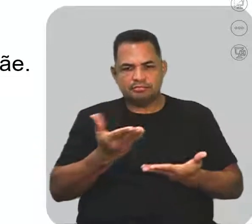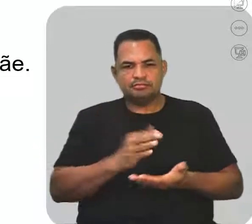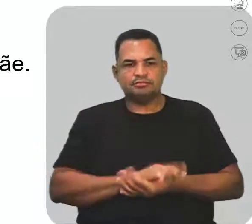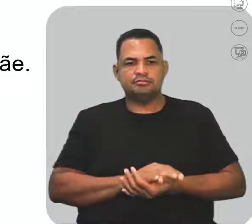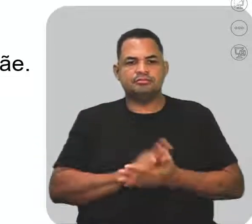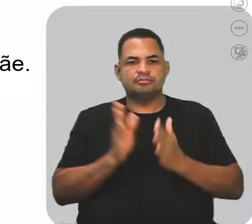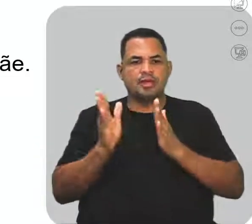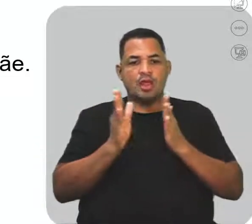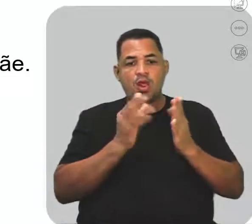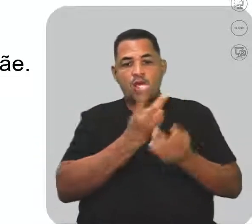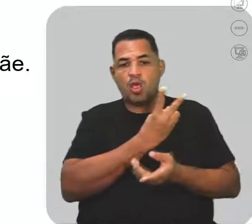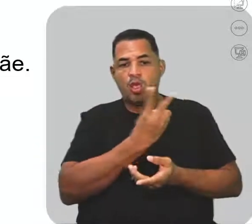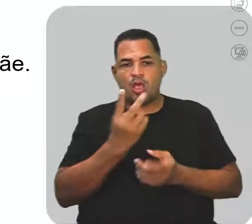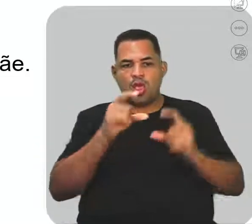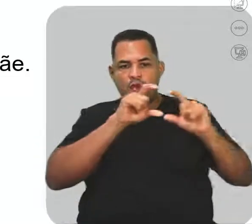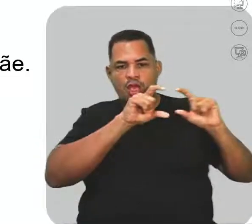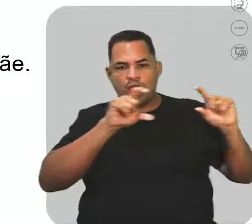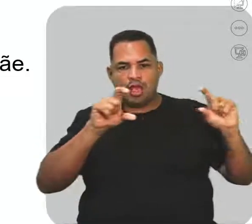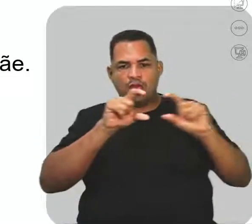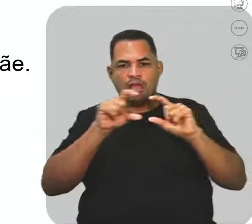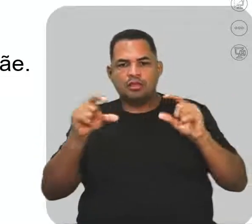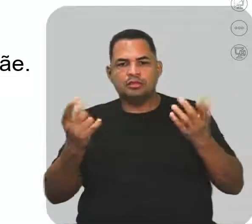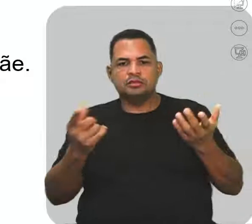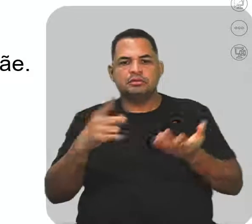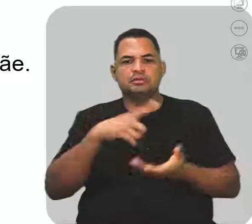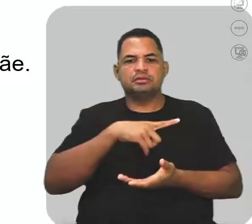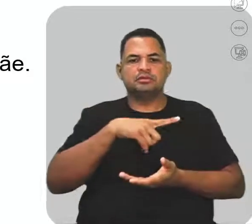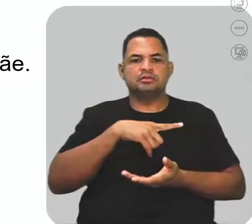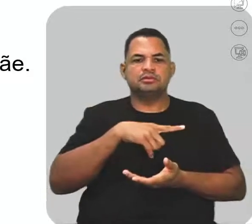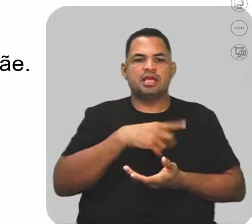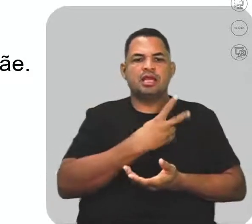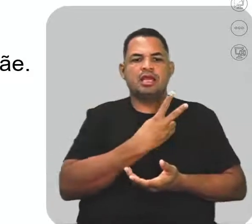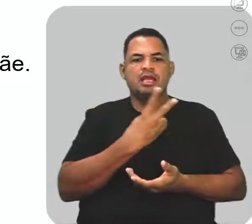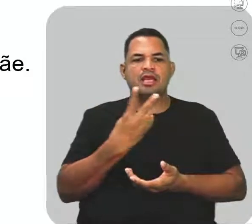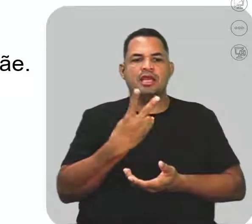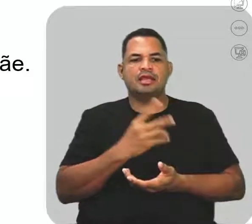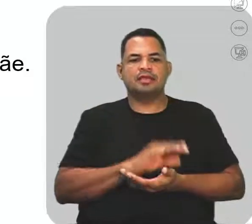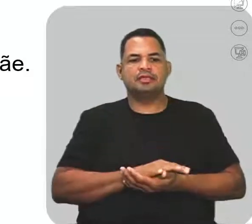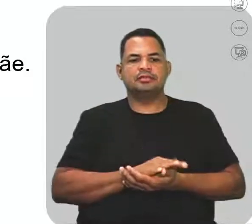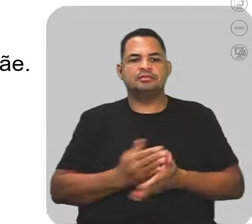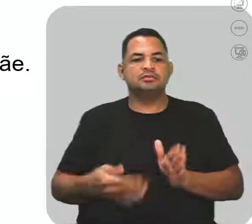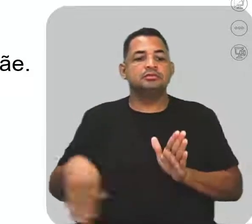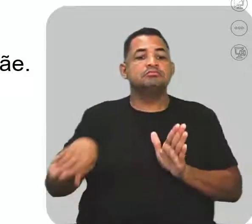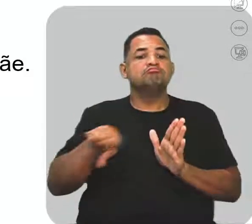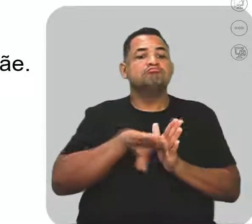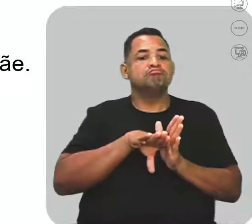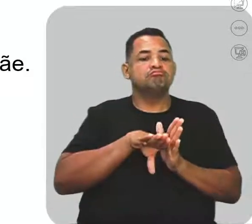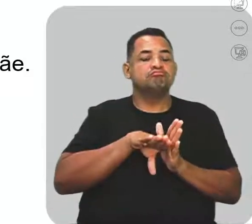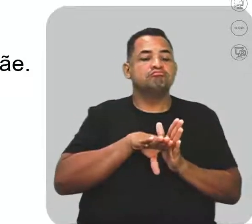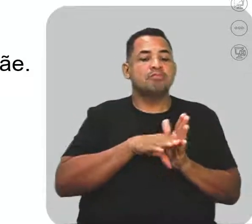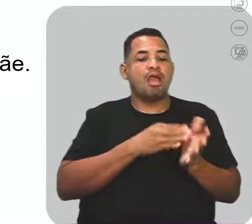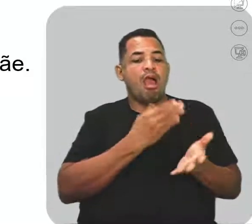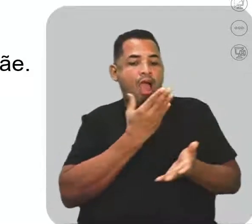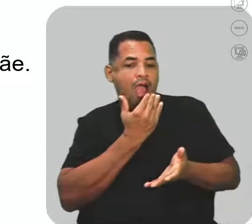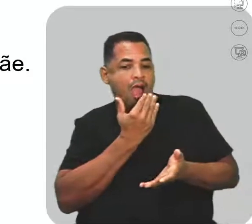períodos compostos aqui, eles estão permeados de verbo. Cheguei,